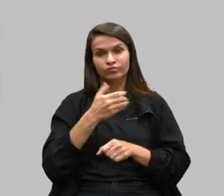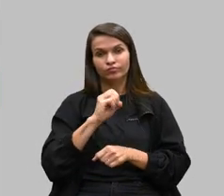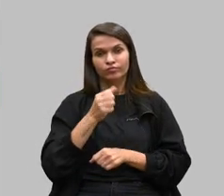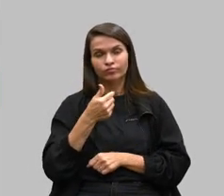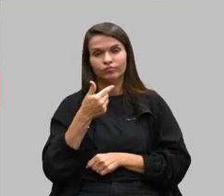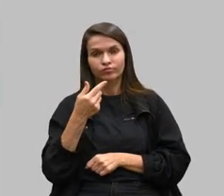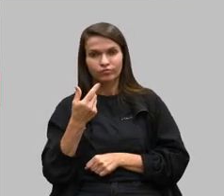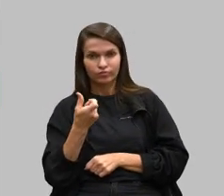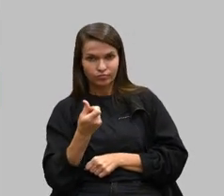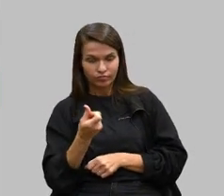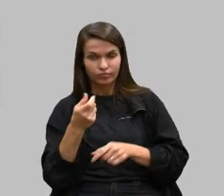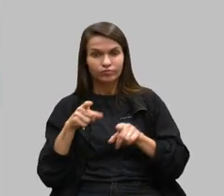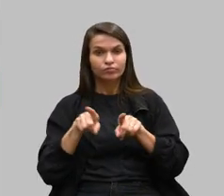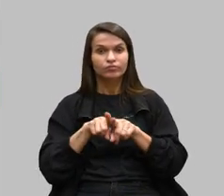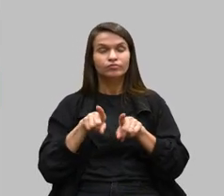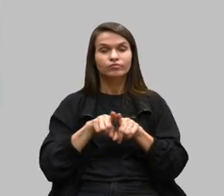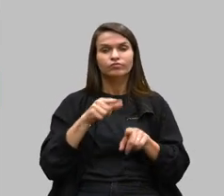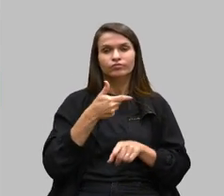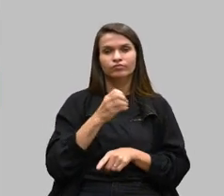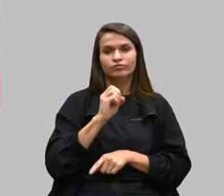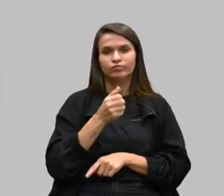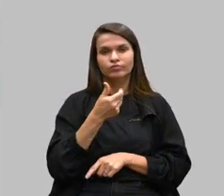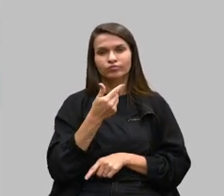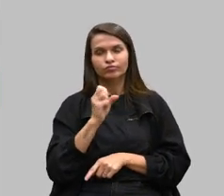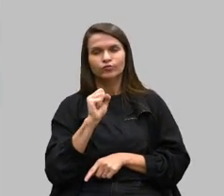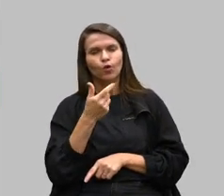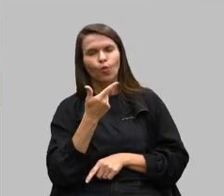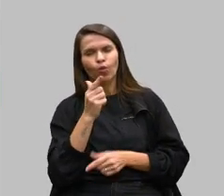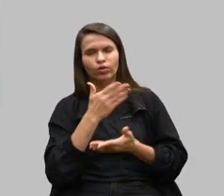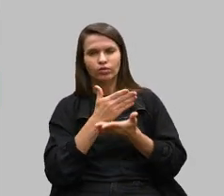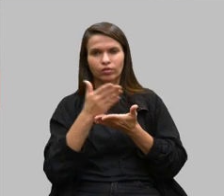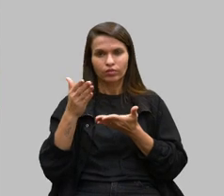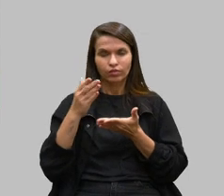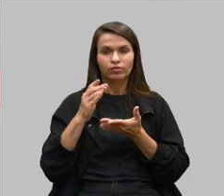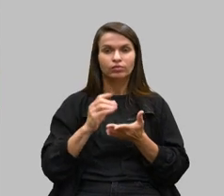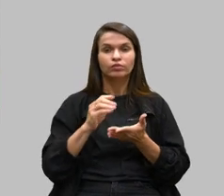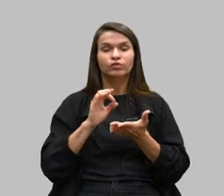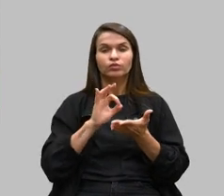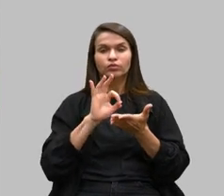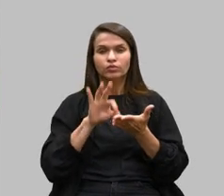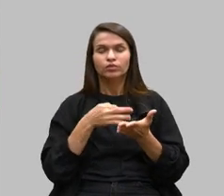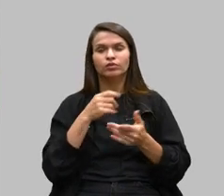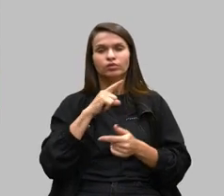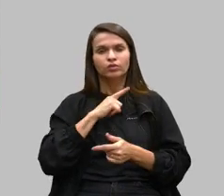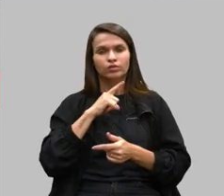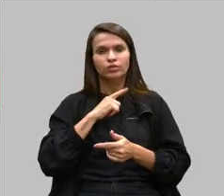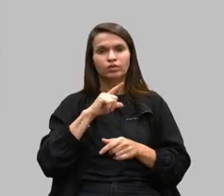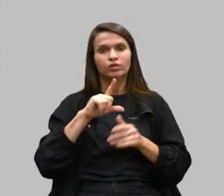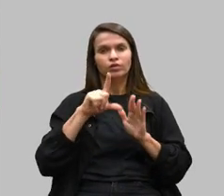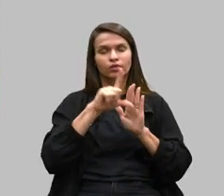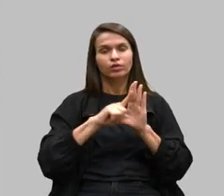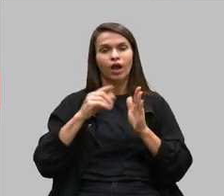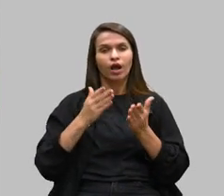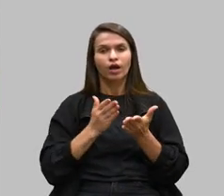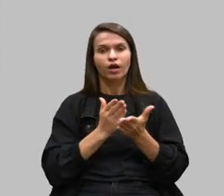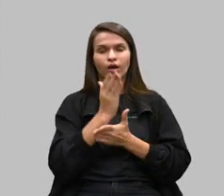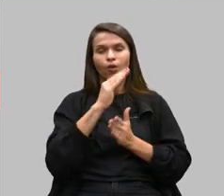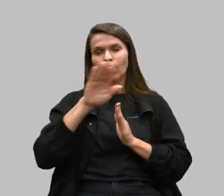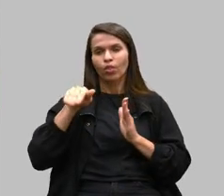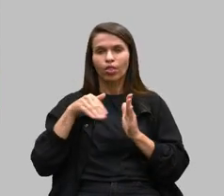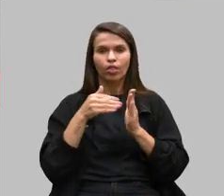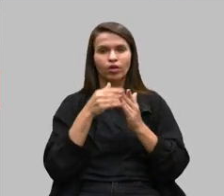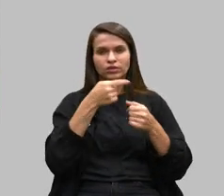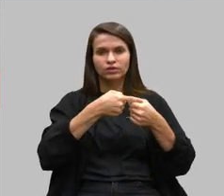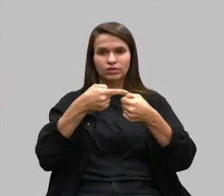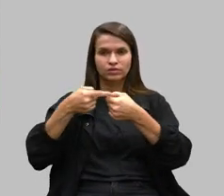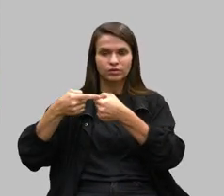2028 nós temos o outro início licenciamento ferrovia tem autorização legislação aprovada em todas as